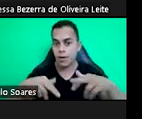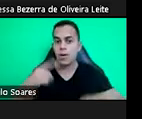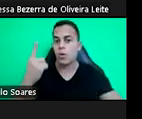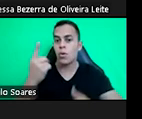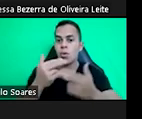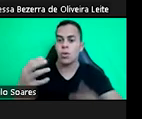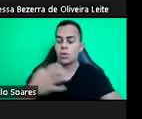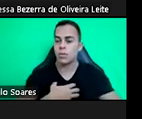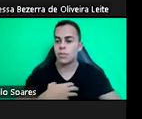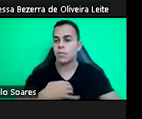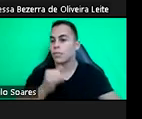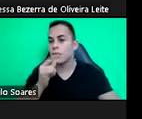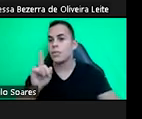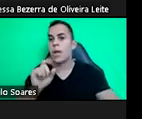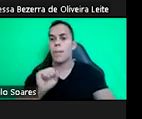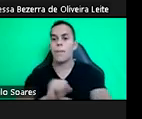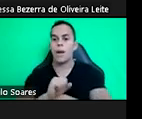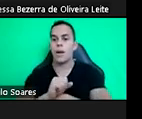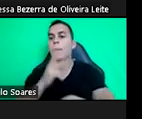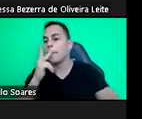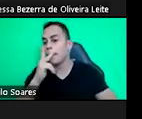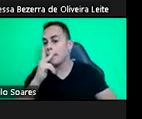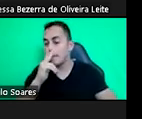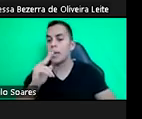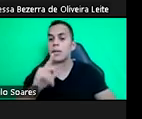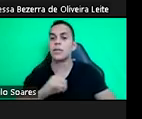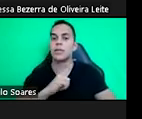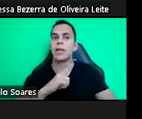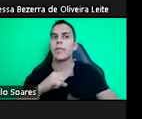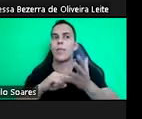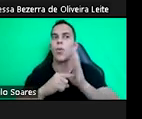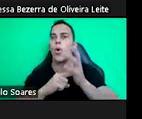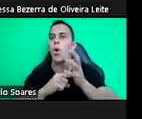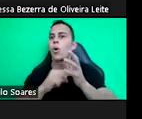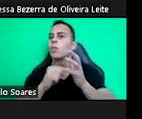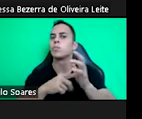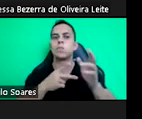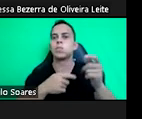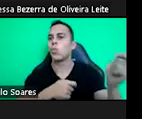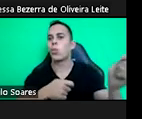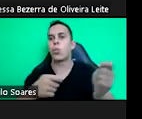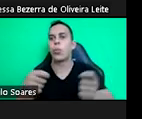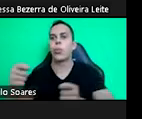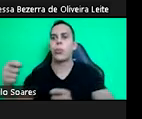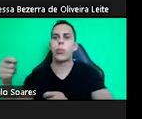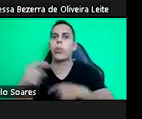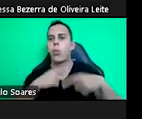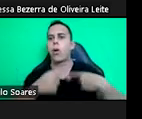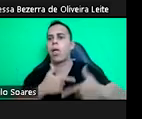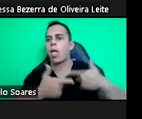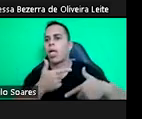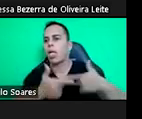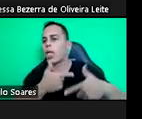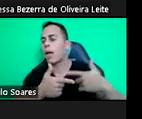com frequência não para, agindo como se estivesse com o motor ligado. Então, a gente utiliza